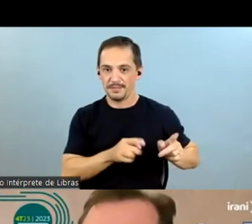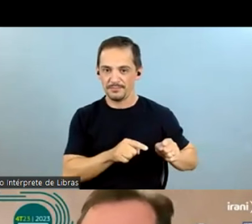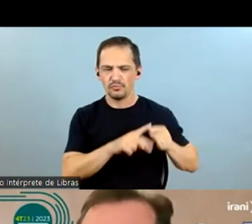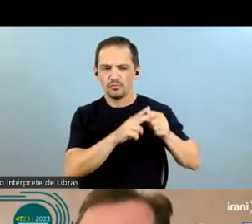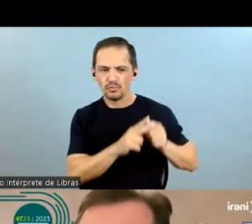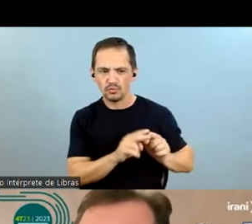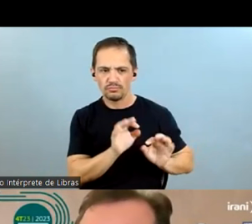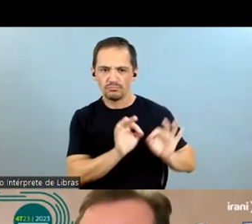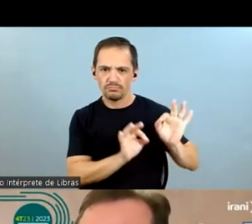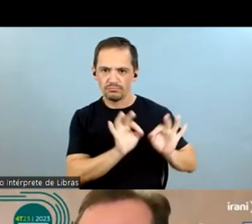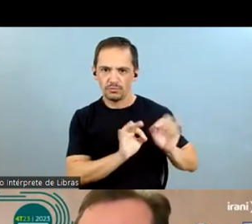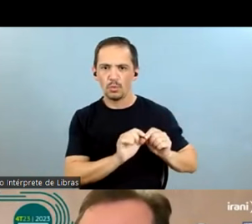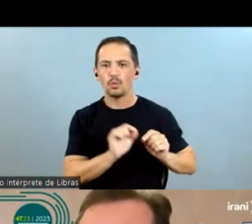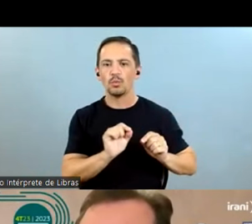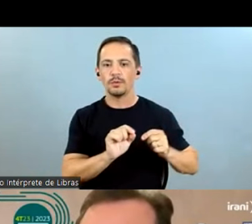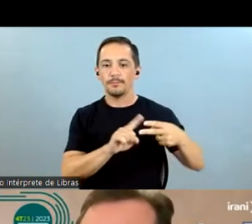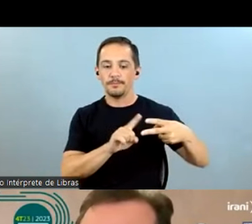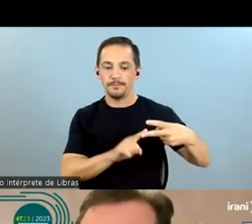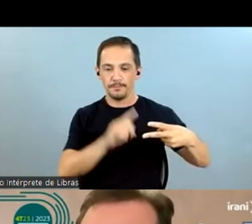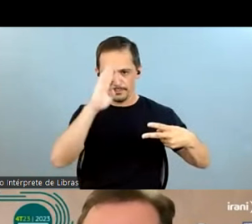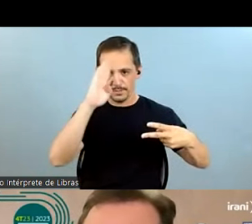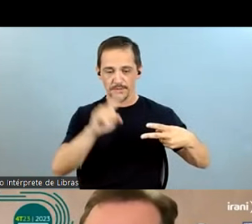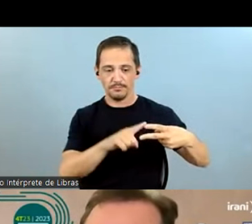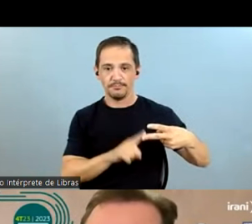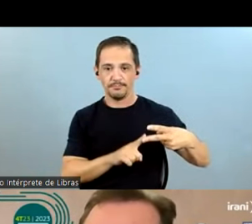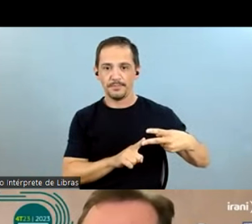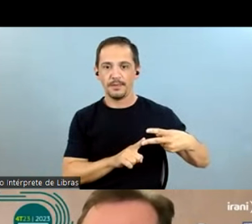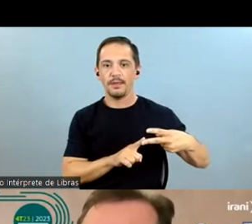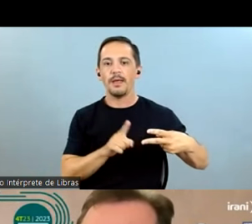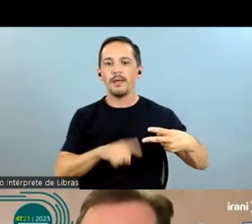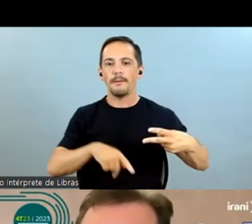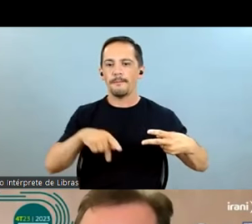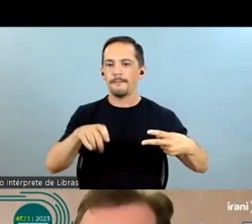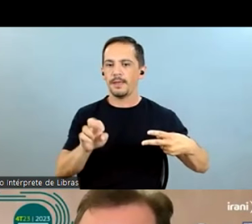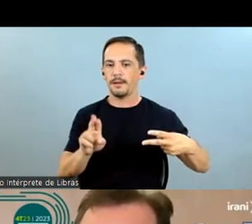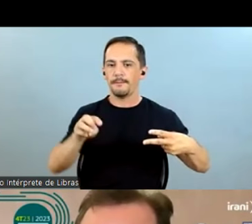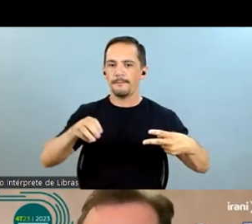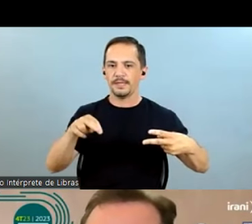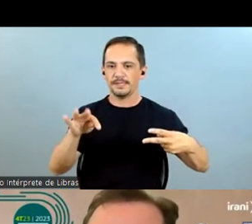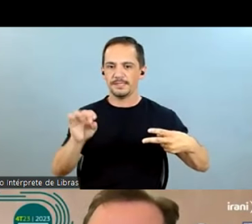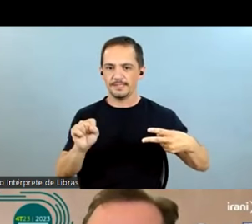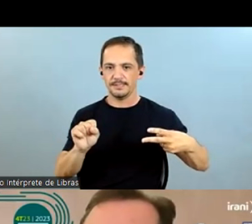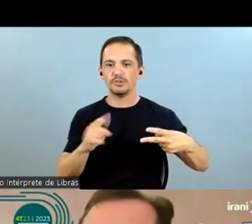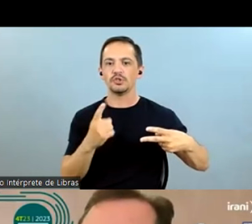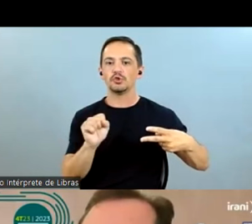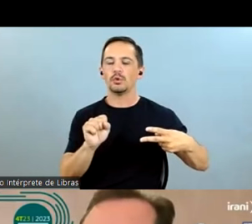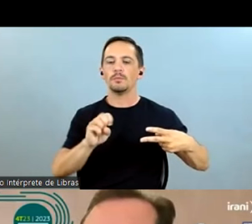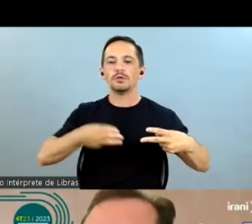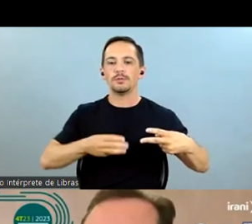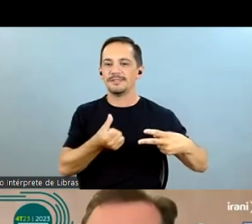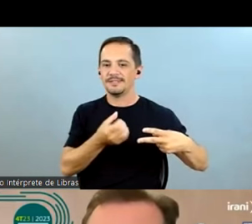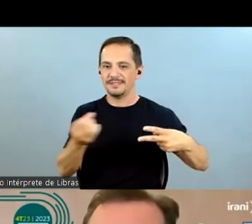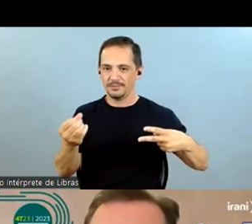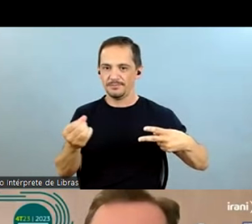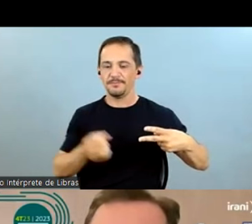deles os dois principais efeitos foram impairments de 18 milhões 600 eh e também